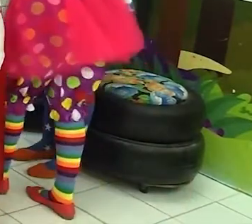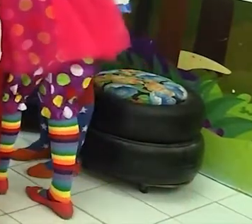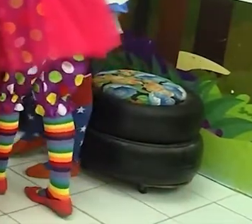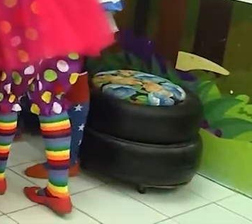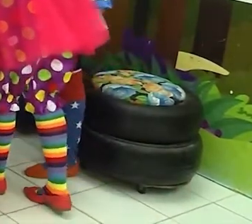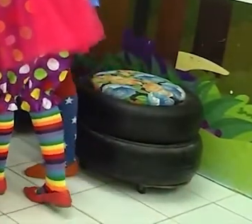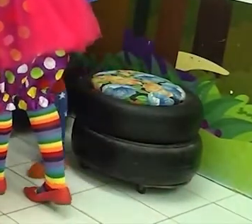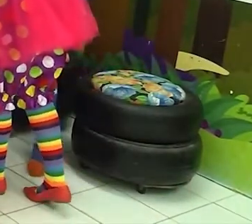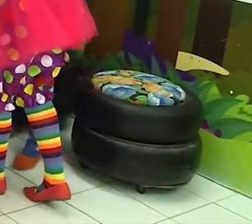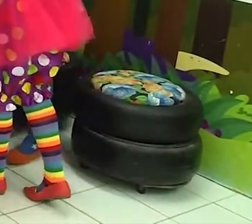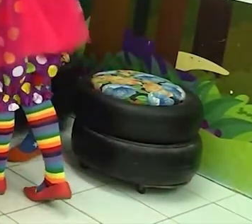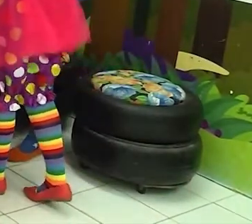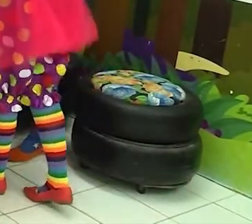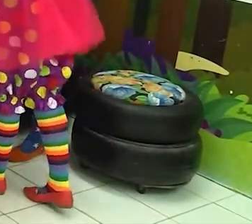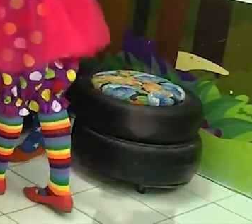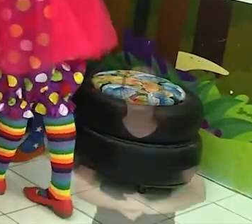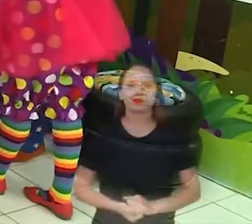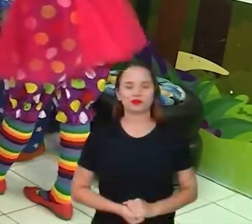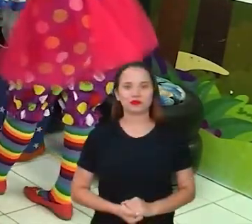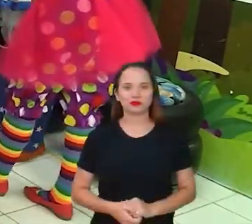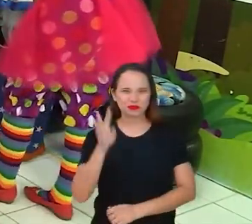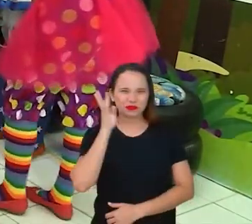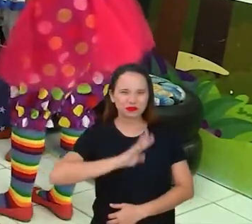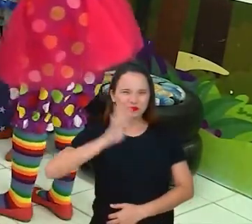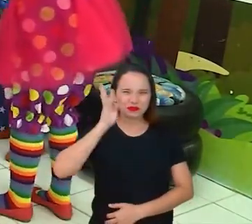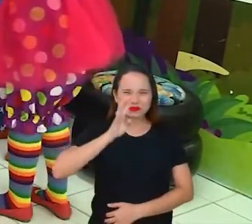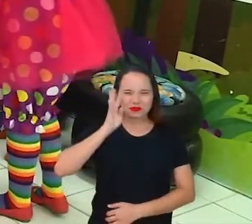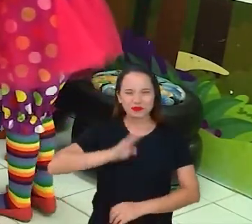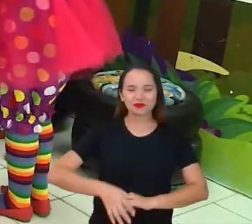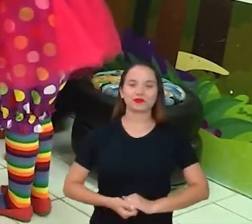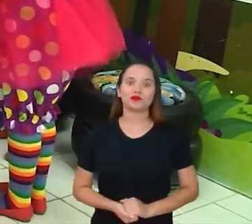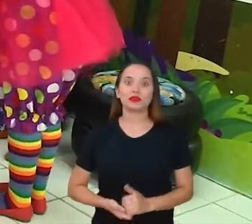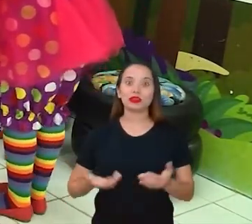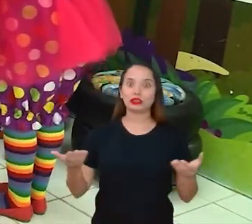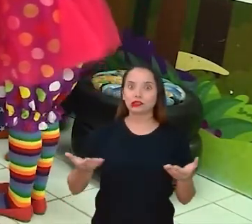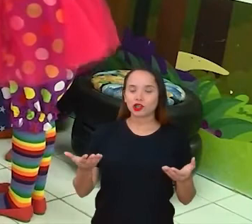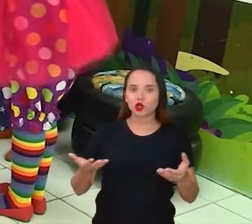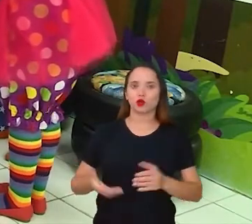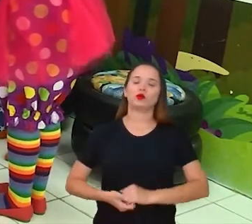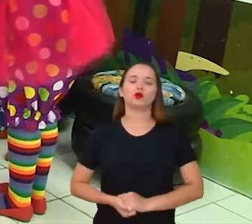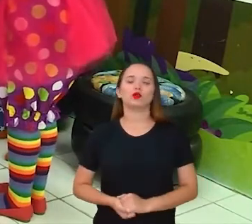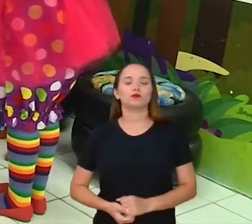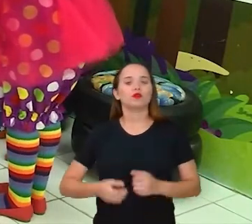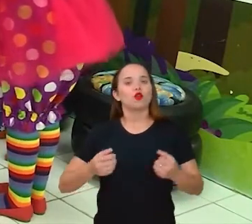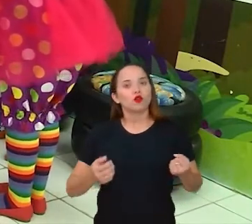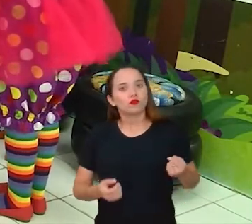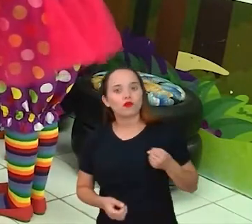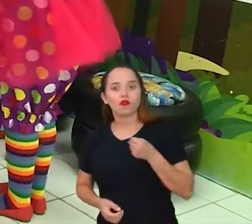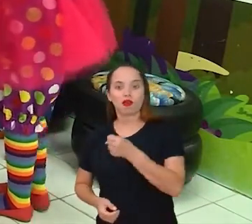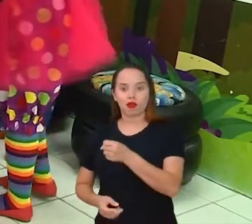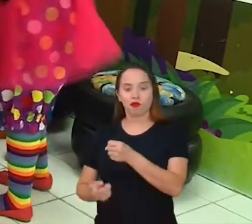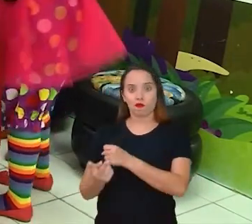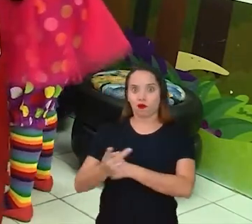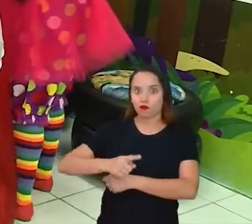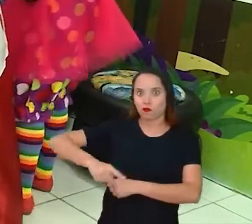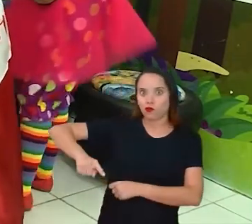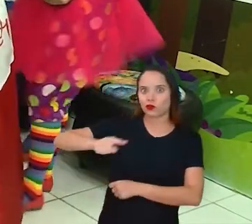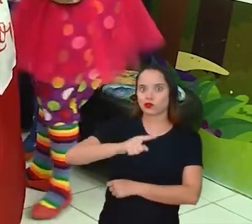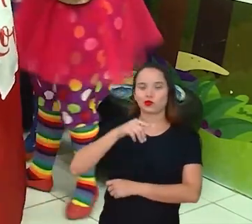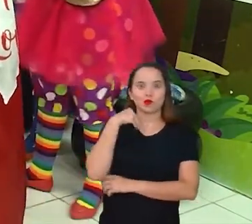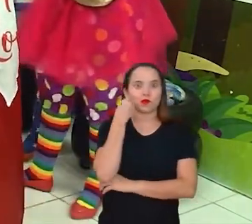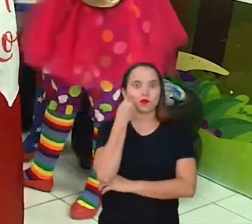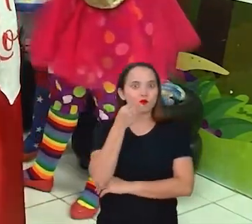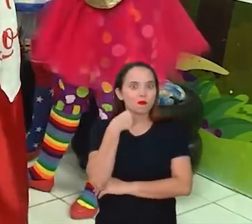Gostaram? Sim. Ai, que maravilha! E agora eu vou levá-los para uma